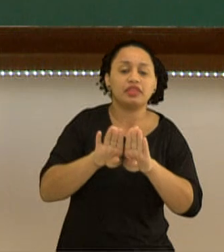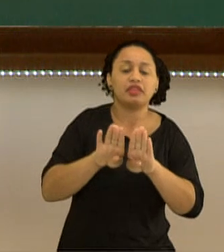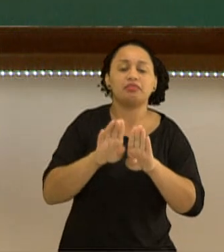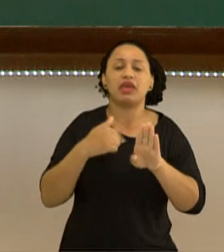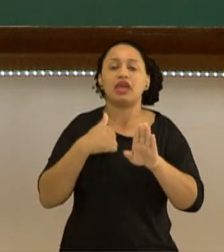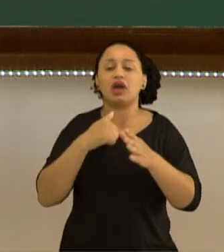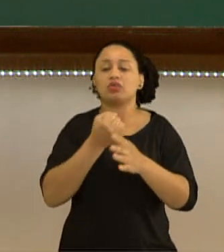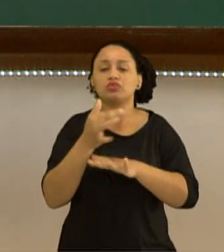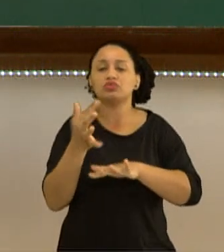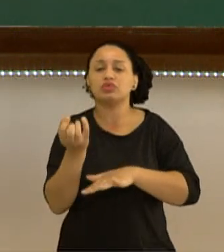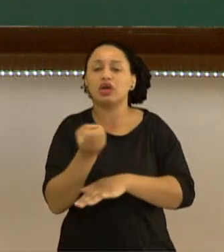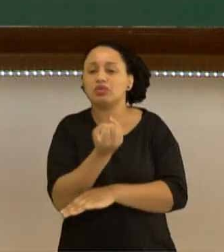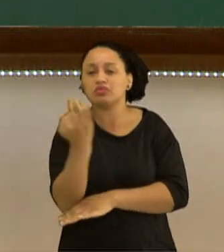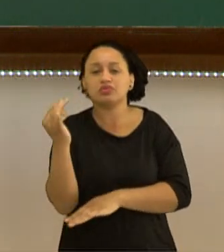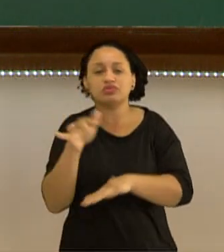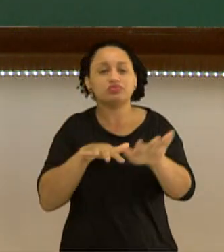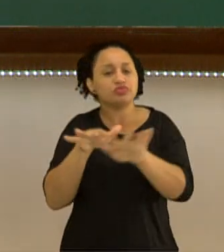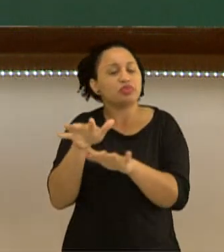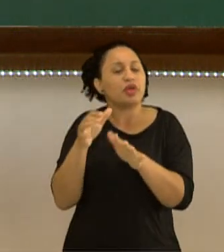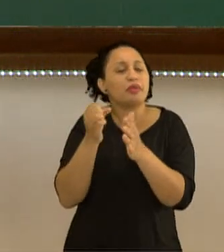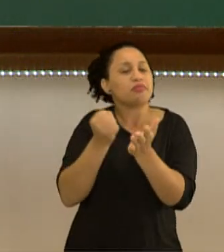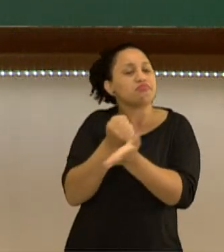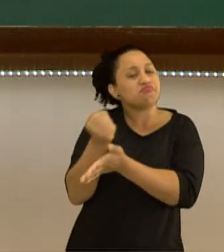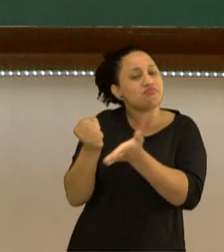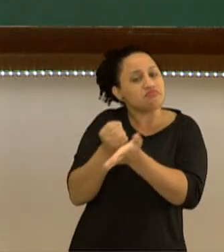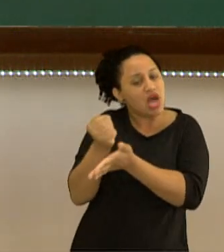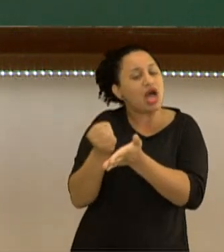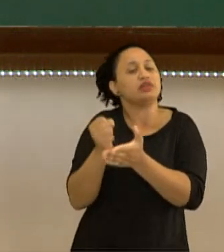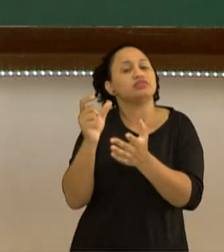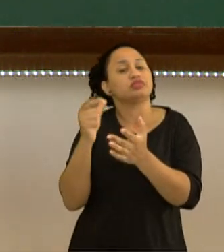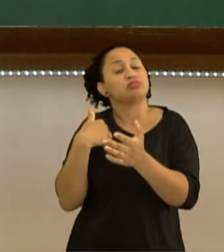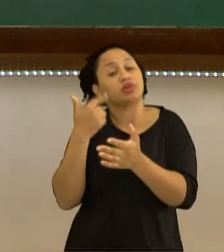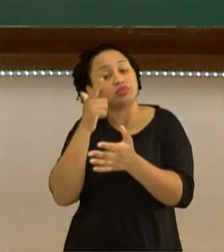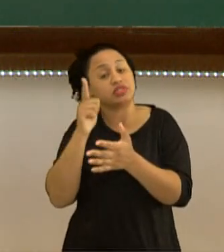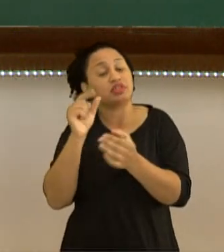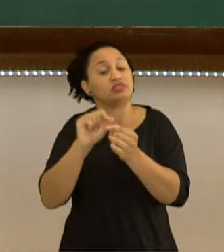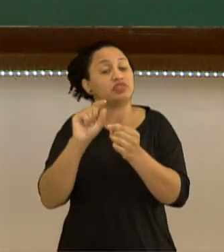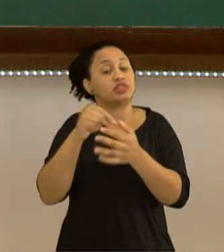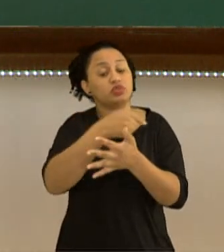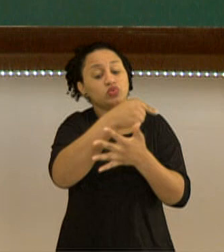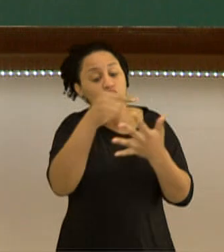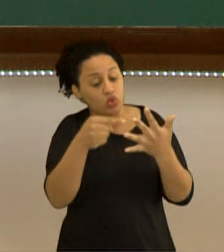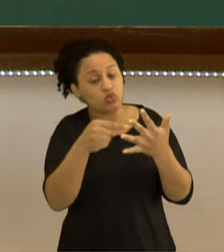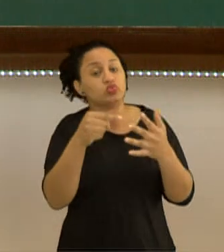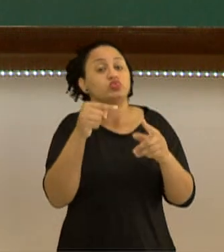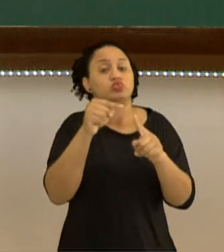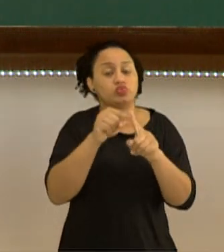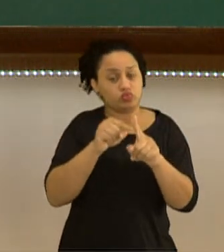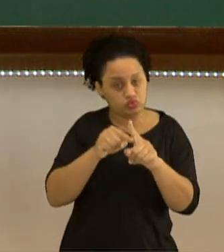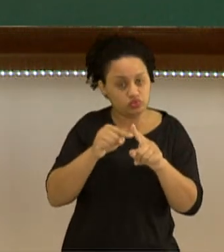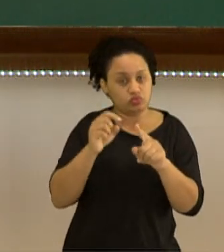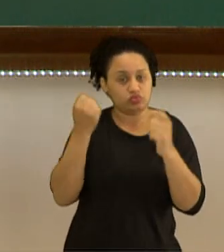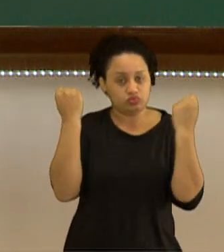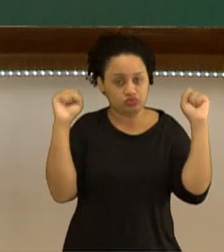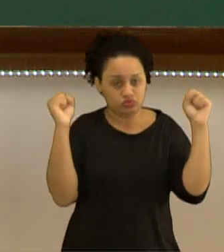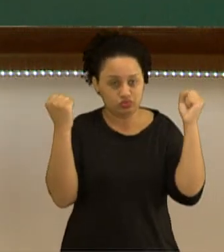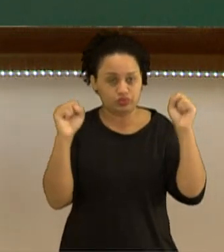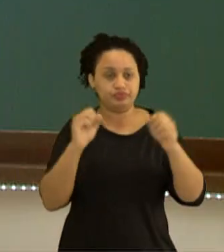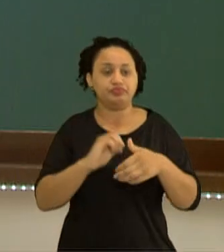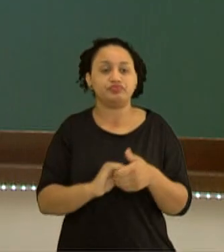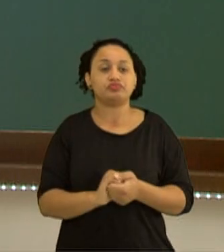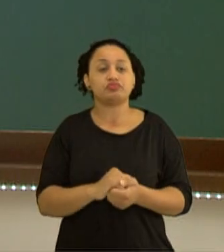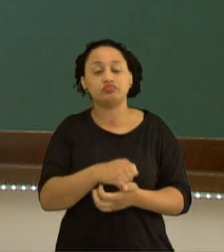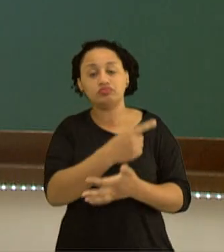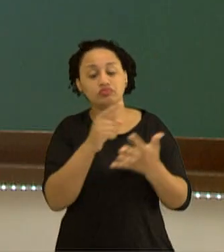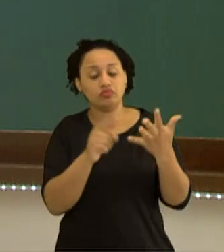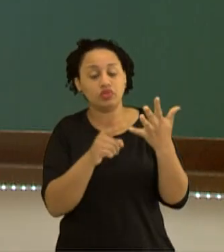são movimentos básicos para a realização dos demais tipos de ginástica. E por fim,